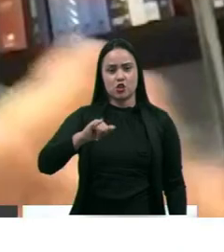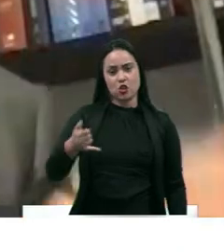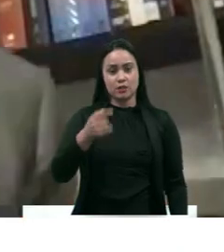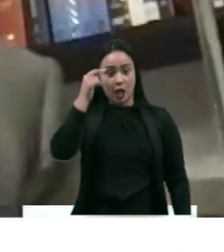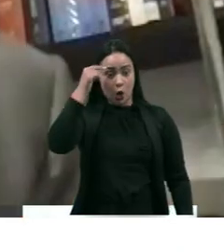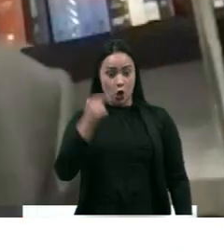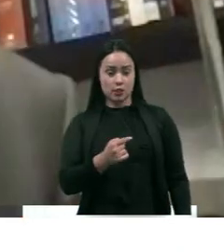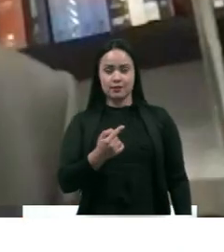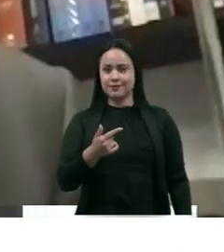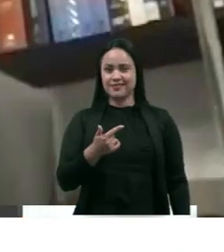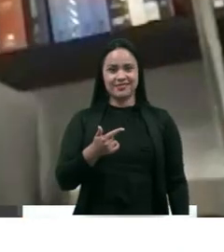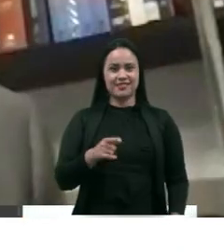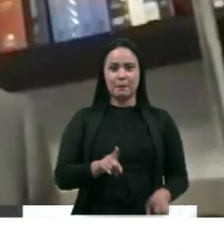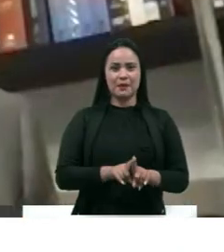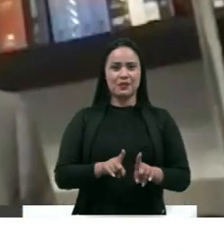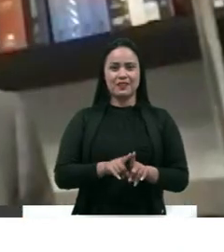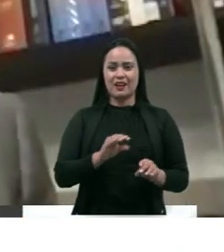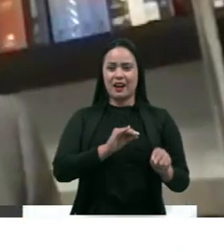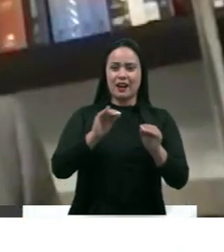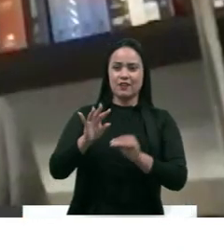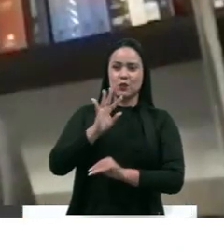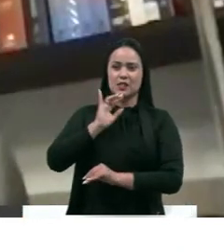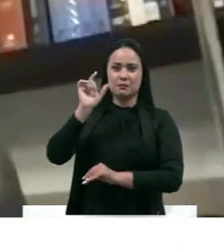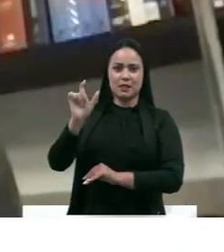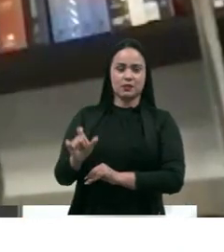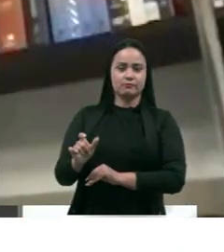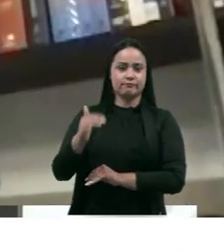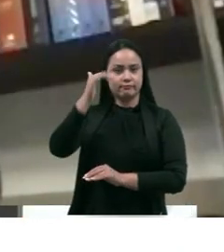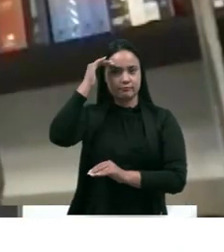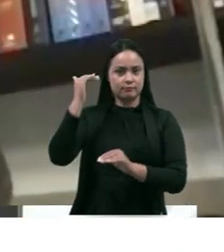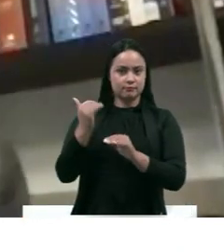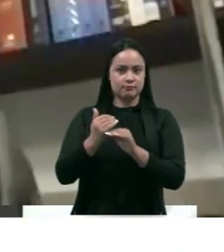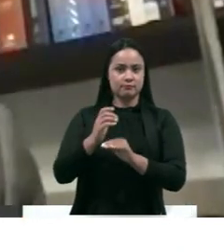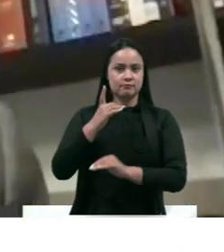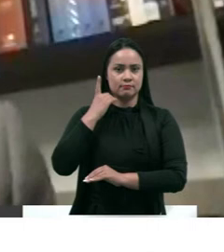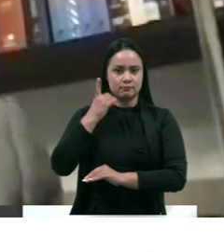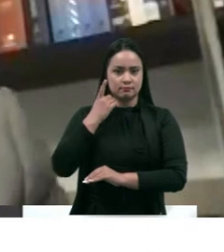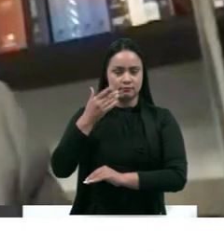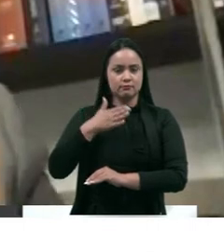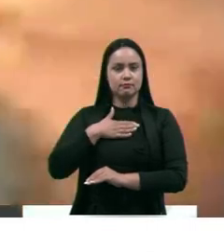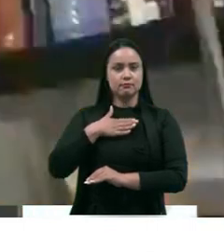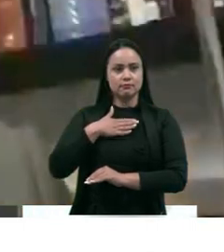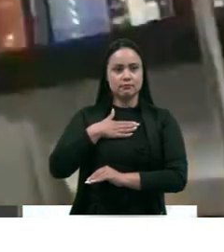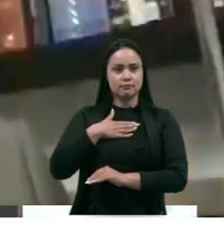também não foi levada ao conhecimento dele, onde eu entendo que a defesa, eu